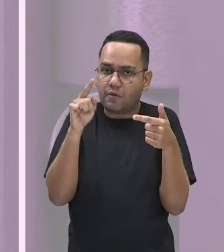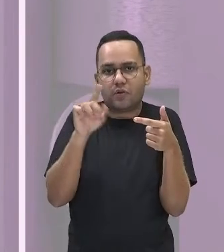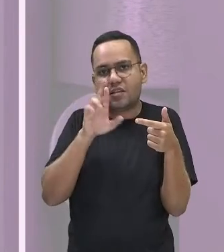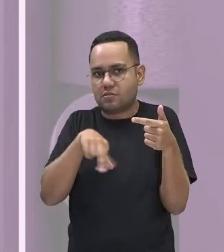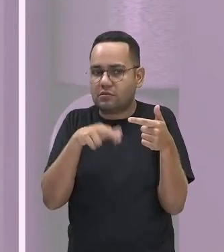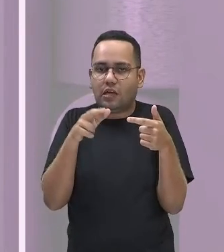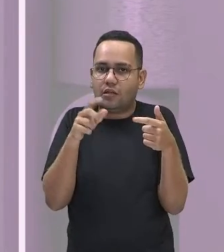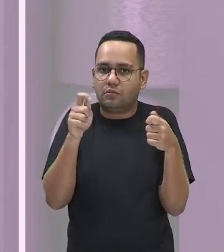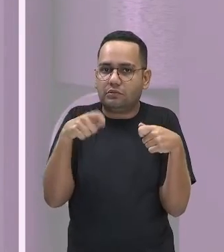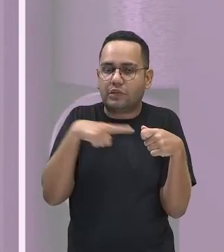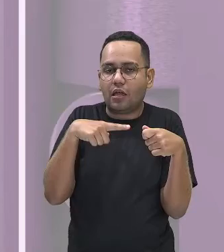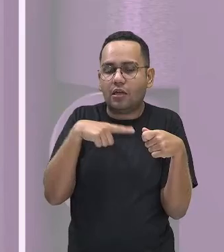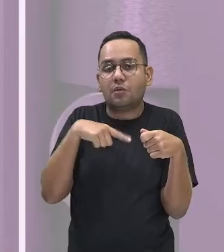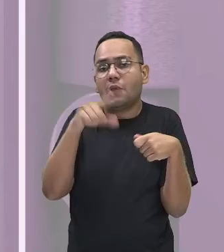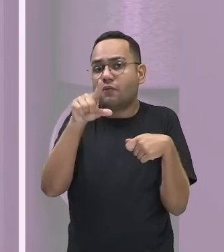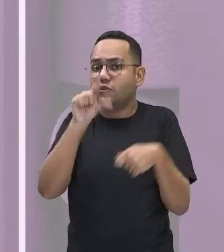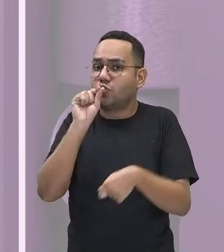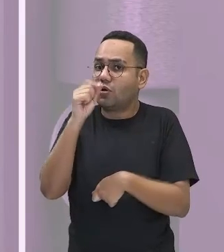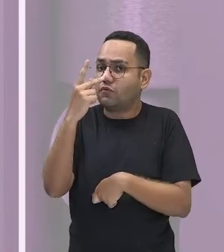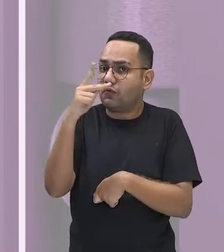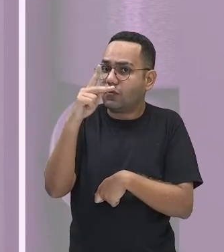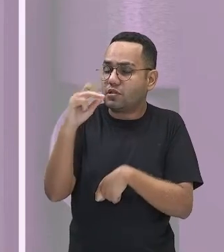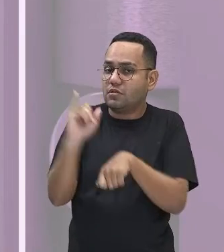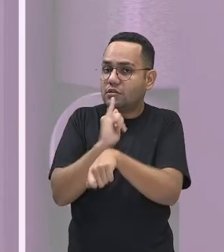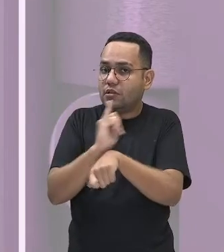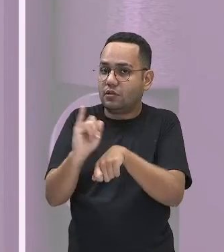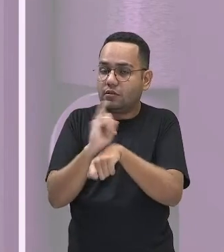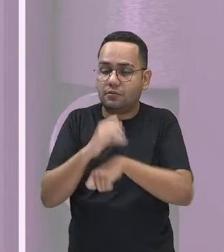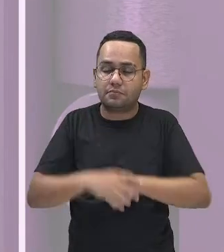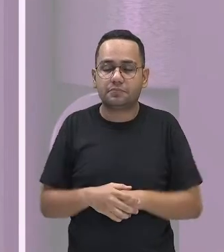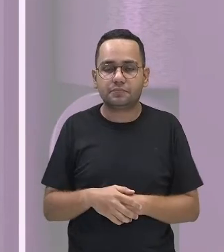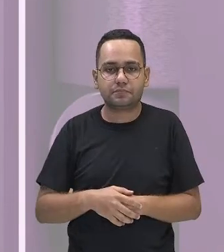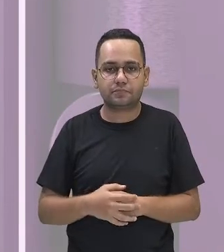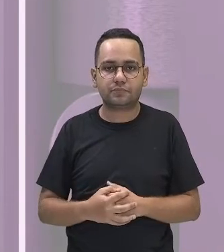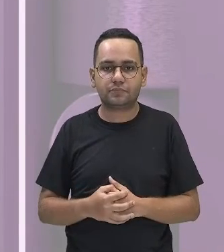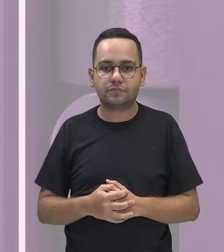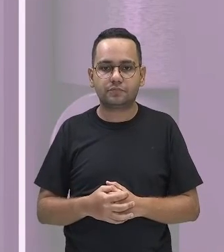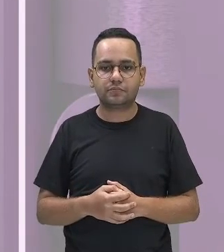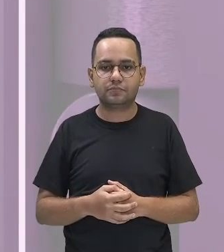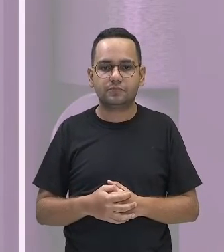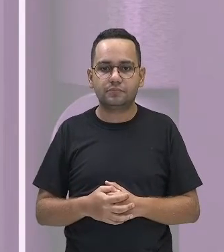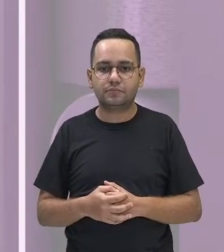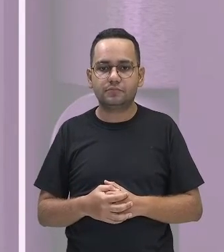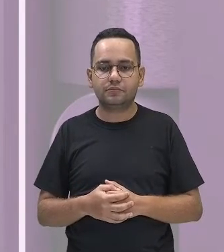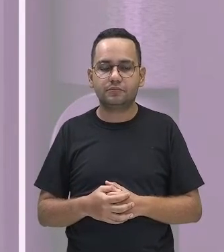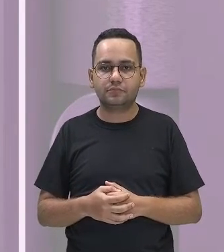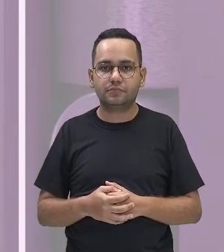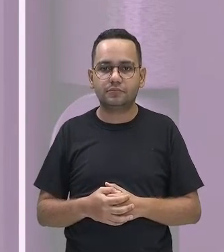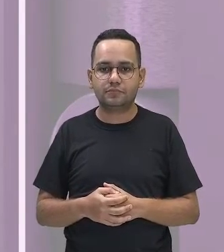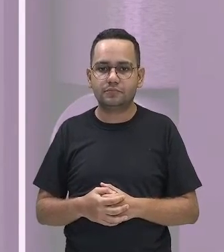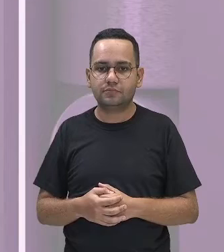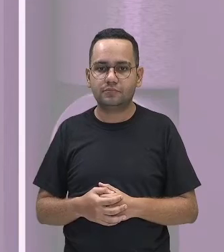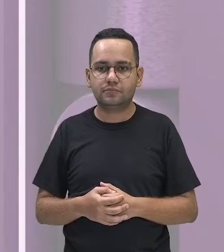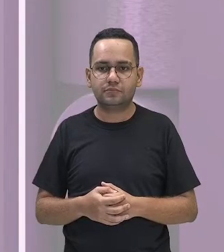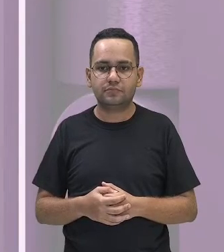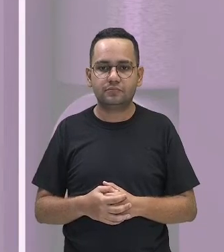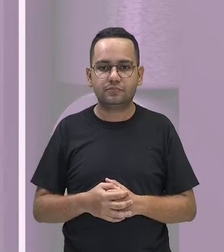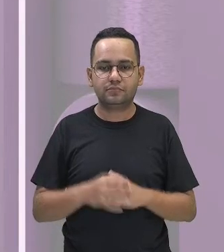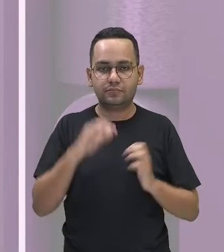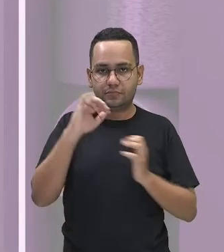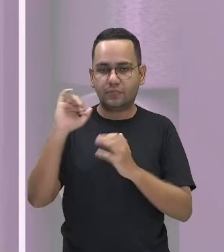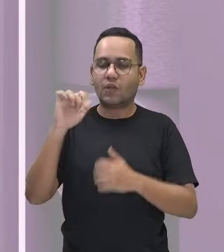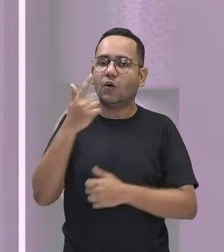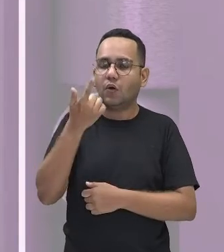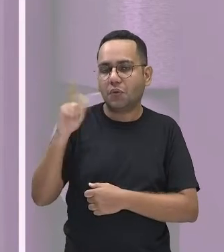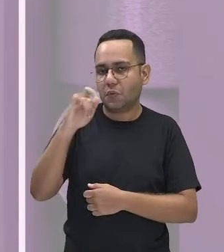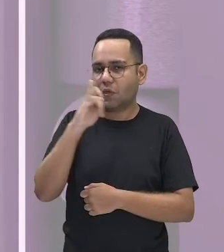ok? Usando aí recursos ou não, tá certo? Para que fique bem claro, então, nós vamos resolver, então, mais um